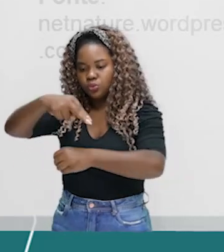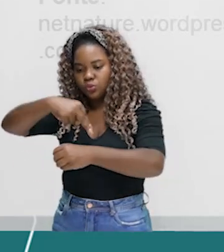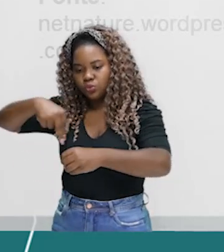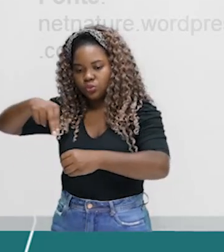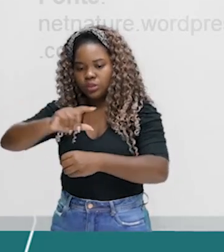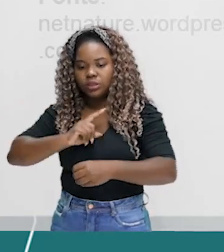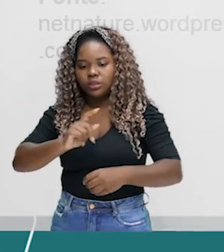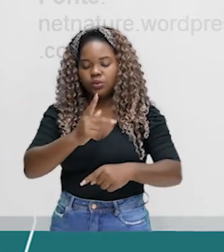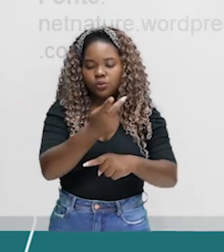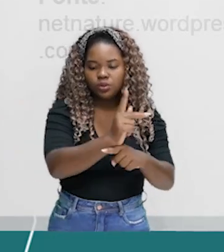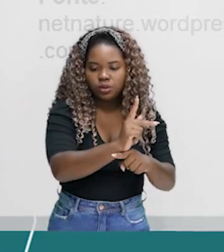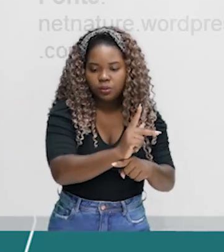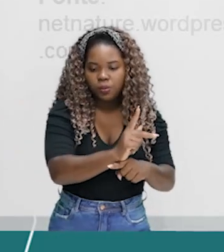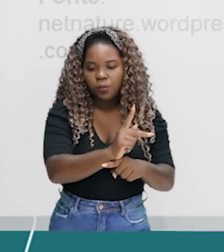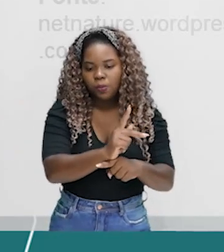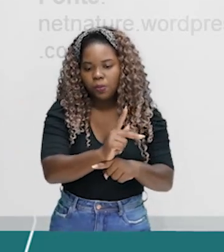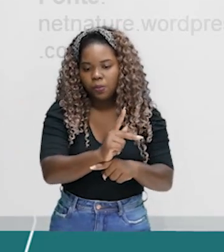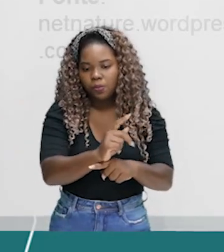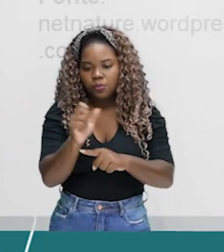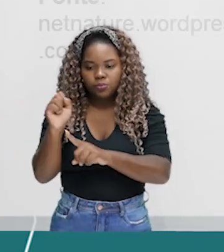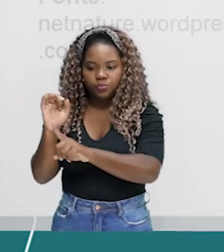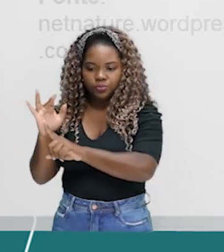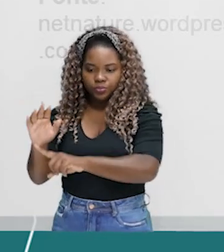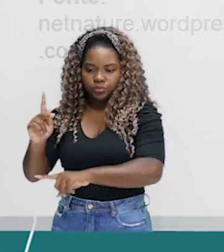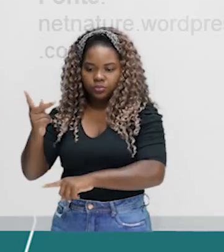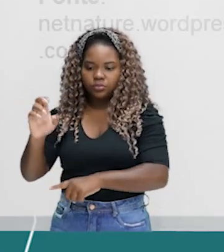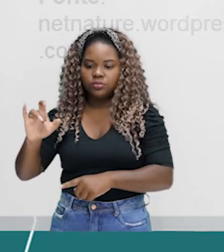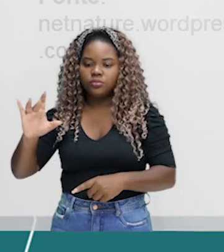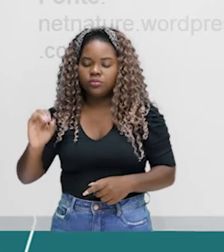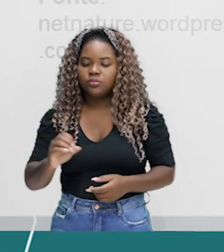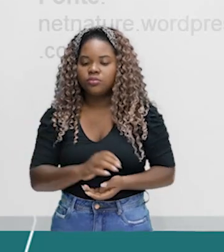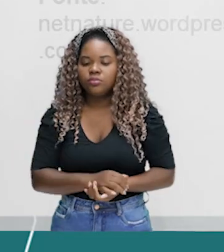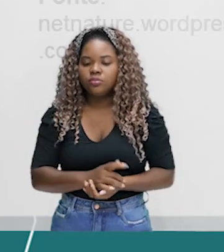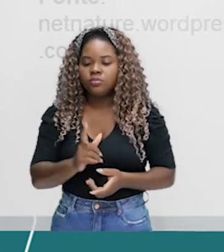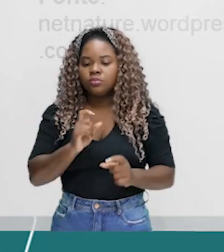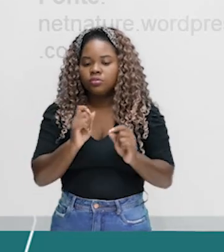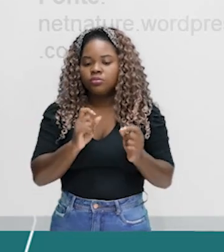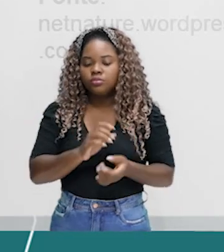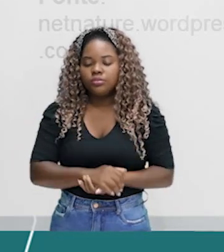constituído por hidrogênio e por gás hélio. Então, nós temos aqui